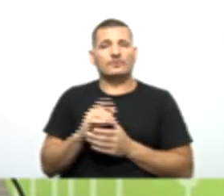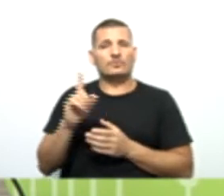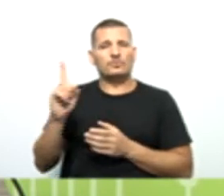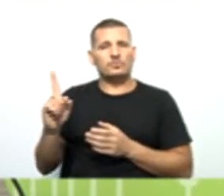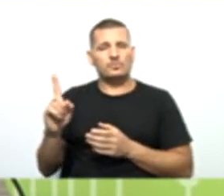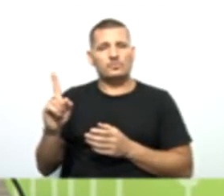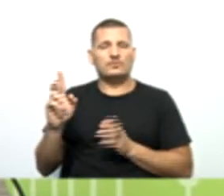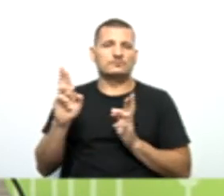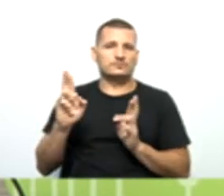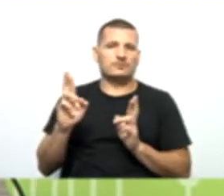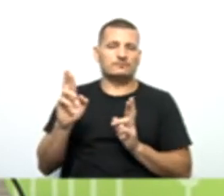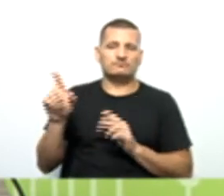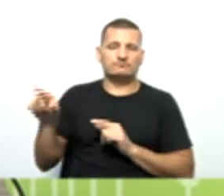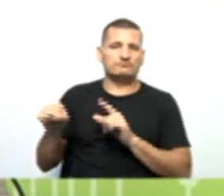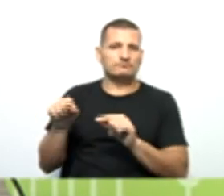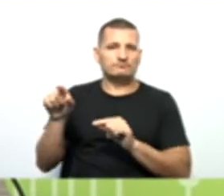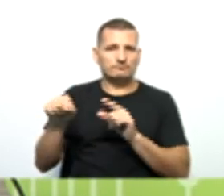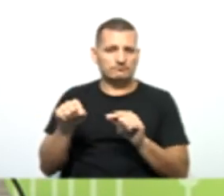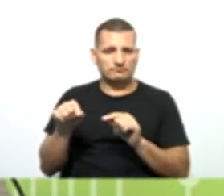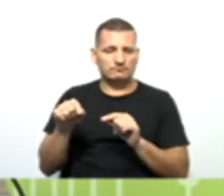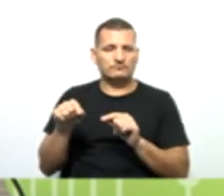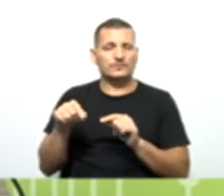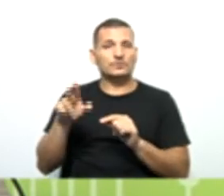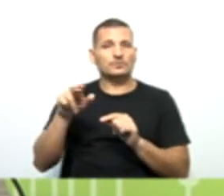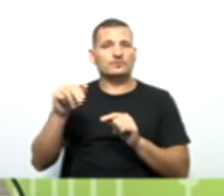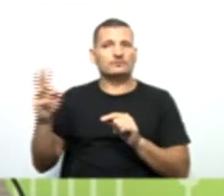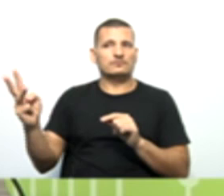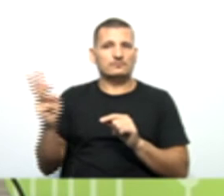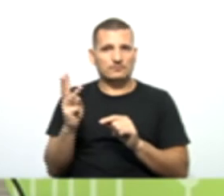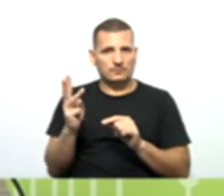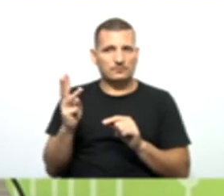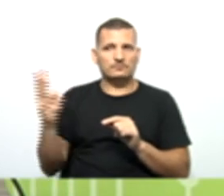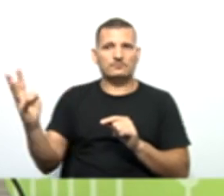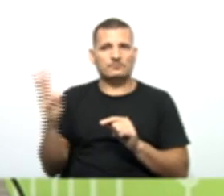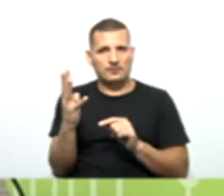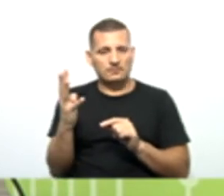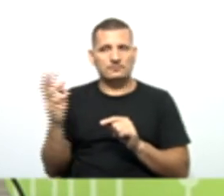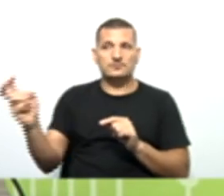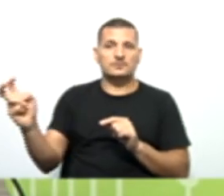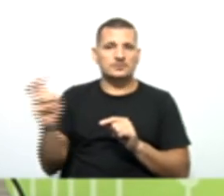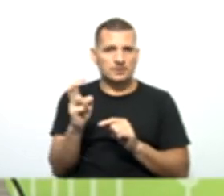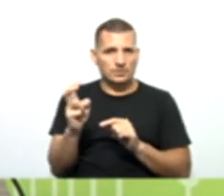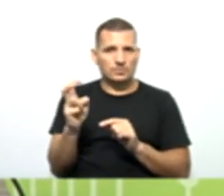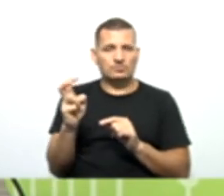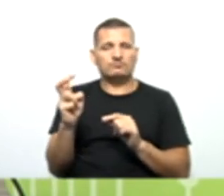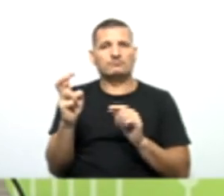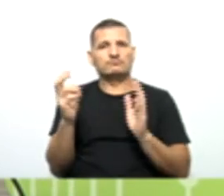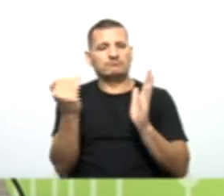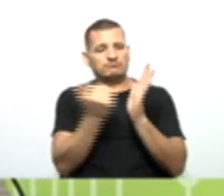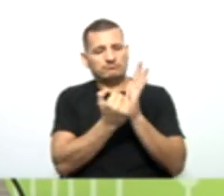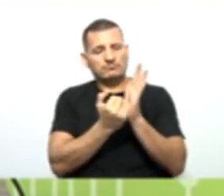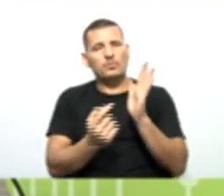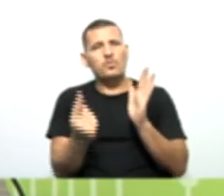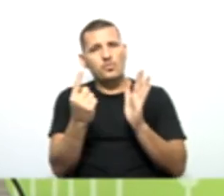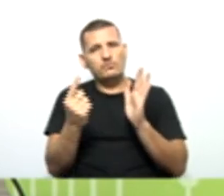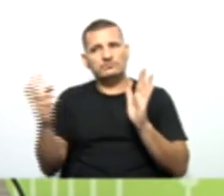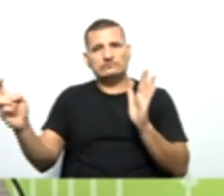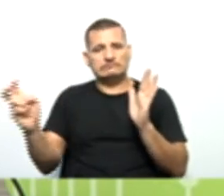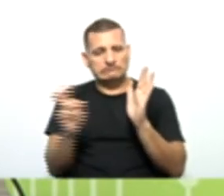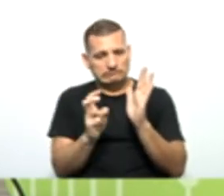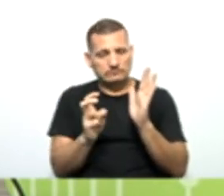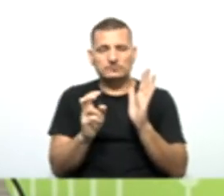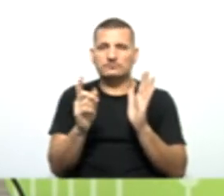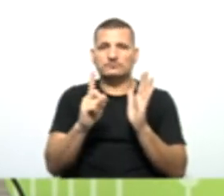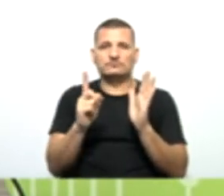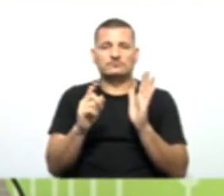responsável. Tá? Nunca você vai colocar 3, 4, 5, 10 pessoas responsáveis por uma atividade. Você vai identificar apenas um. Se